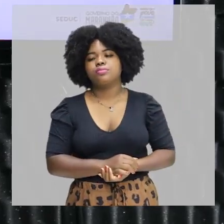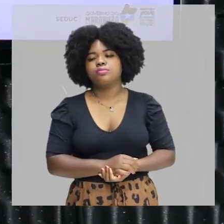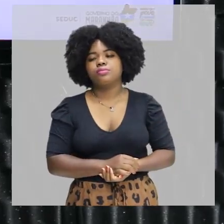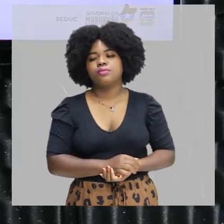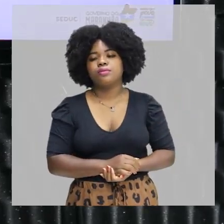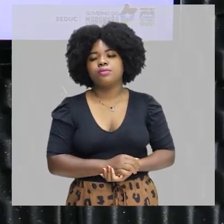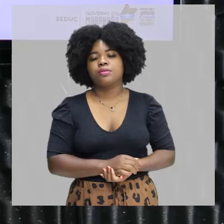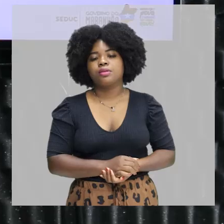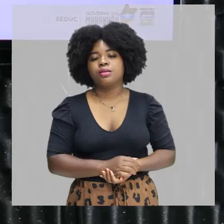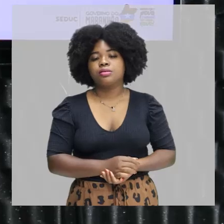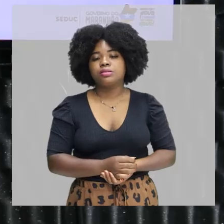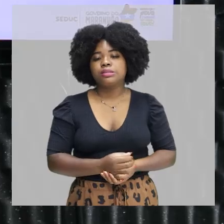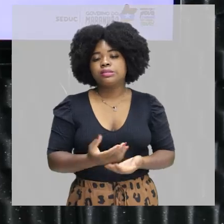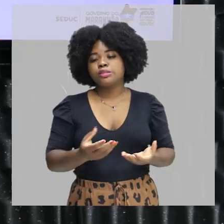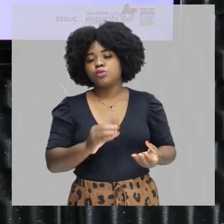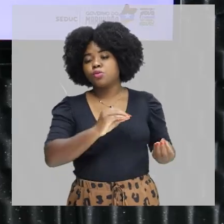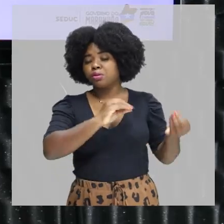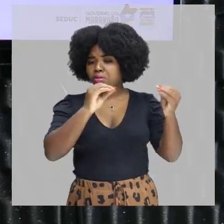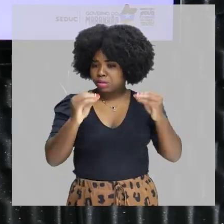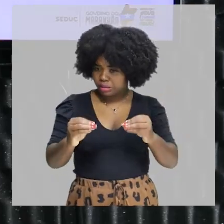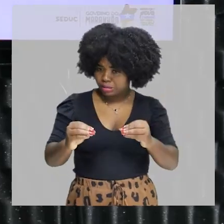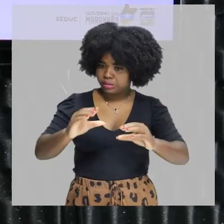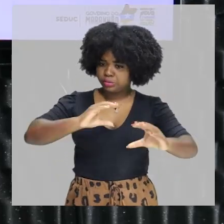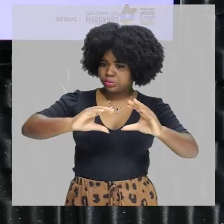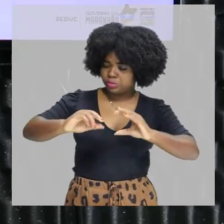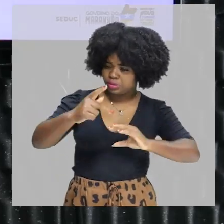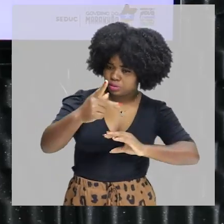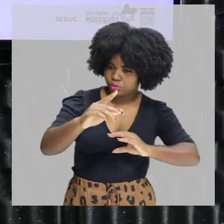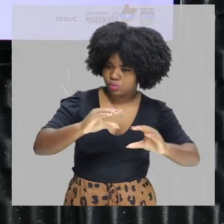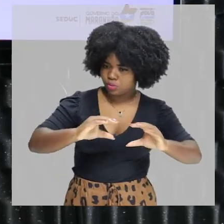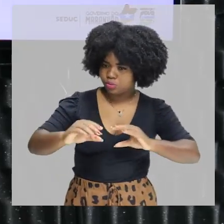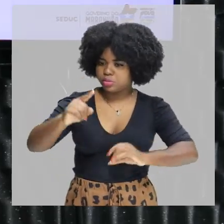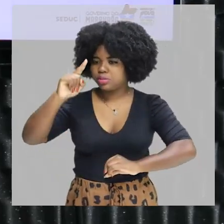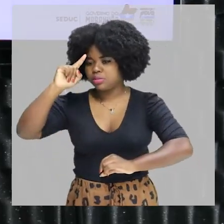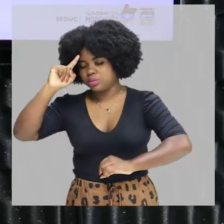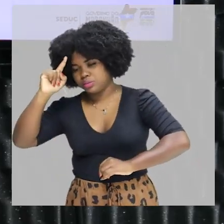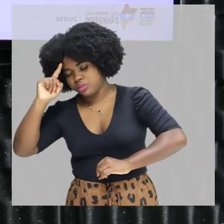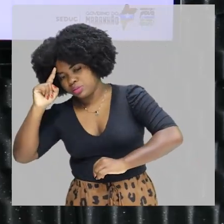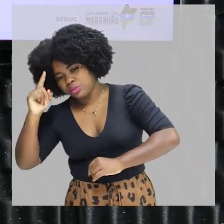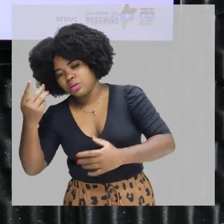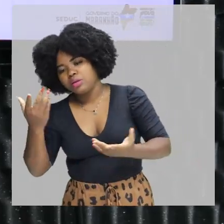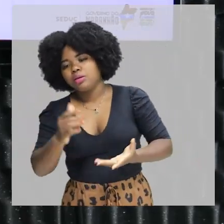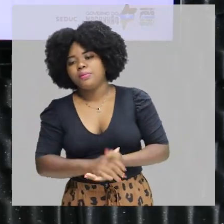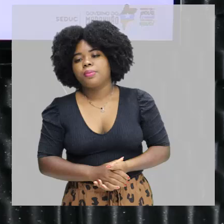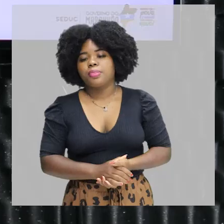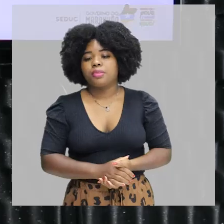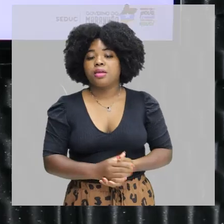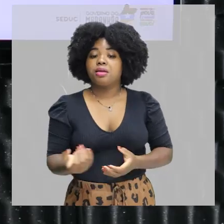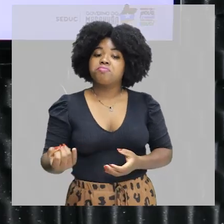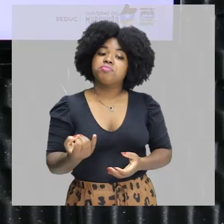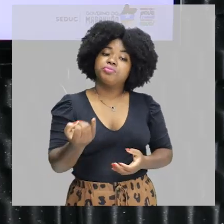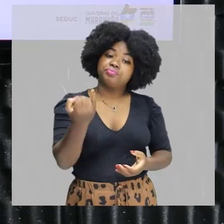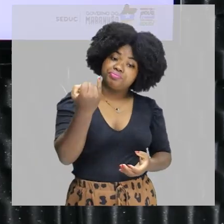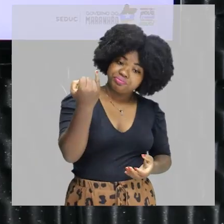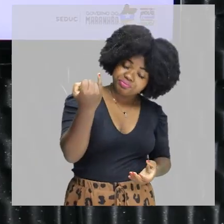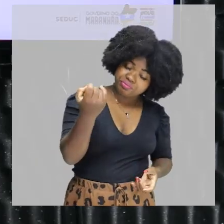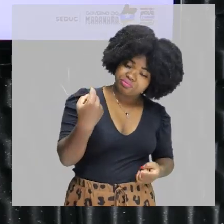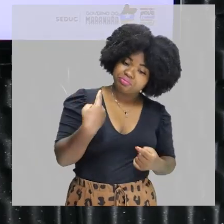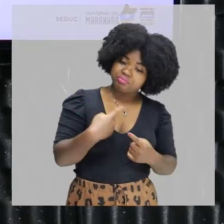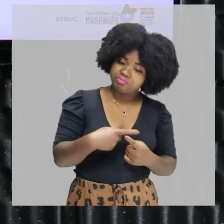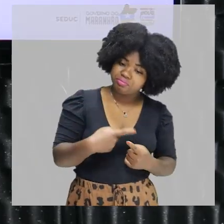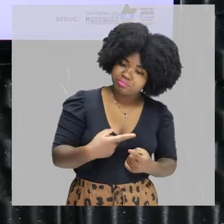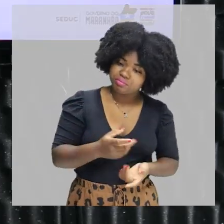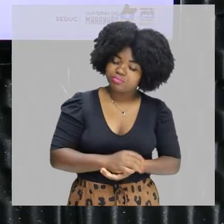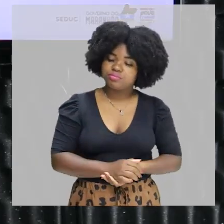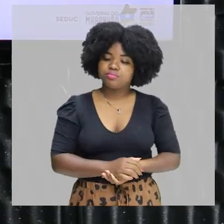para a sua coloquialidade, ou seja, na sua forma de falar no dia a dia, a regência é importante para que